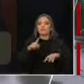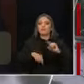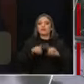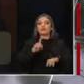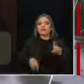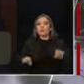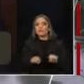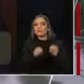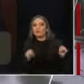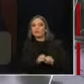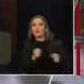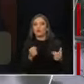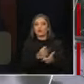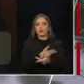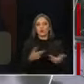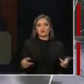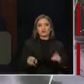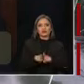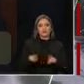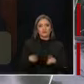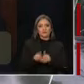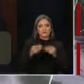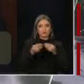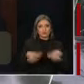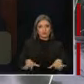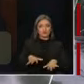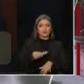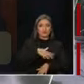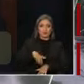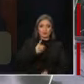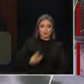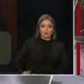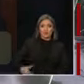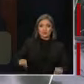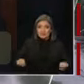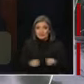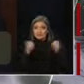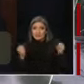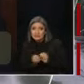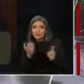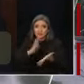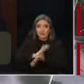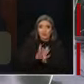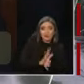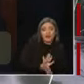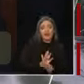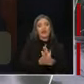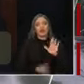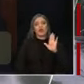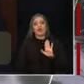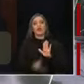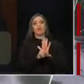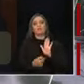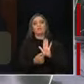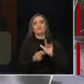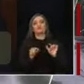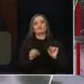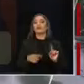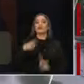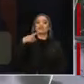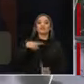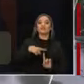público. Ao utilizar os verbos destruir, utilizar ou deteriorar, o legislador demonstra que a tipicidade do